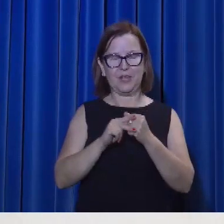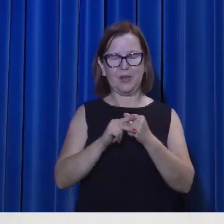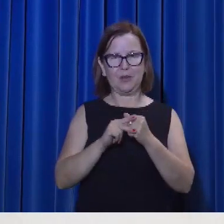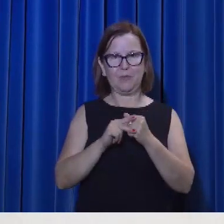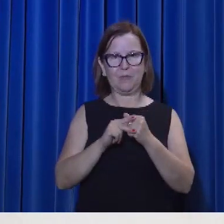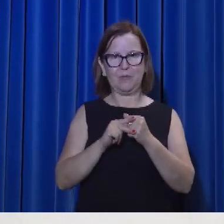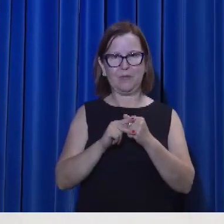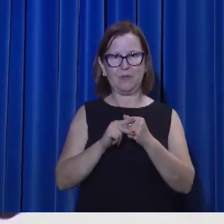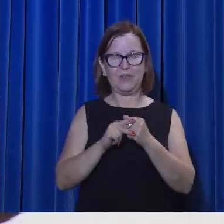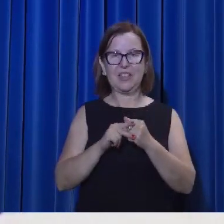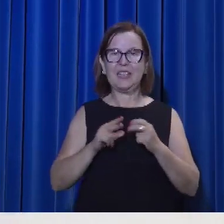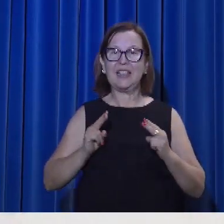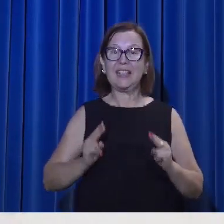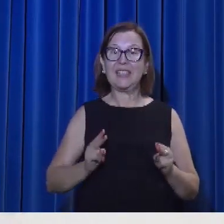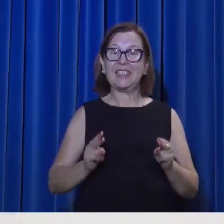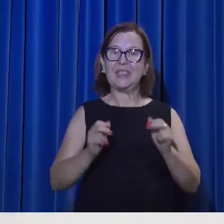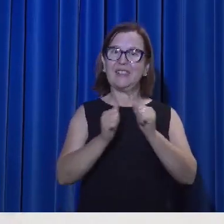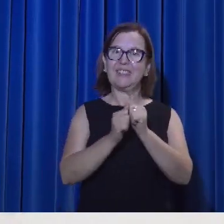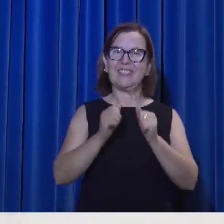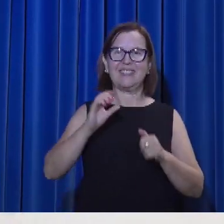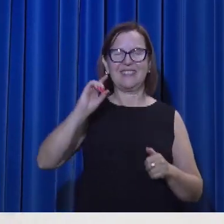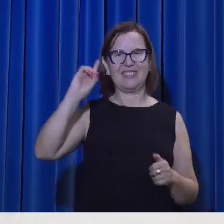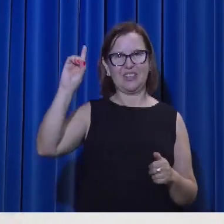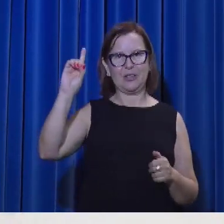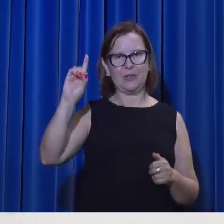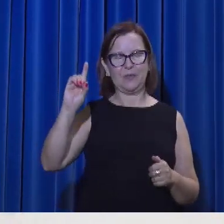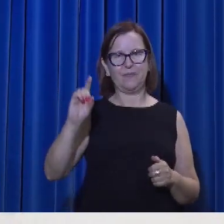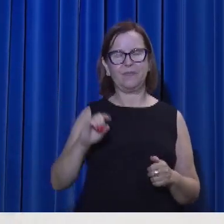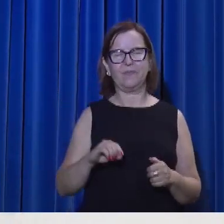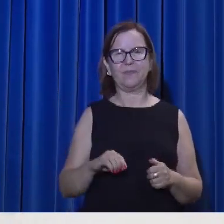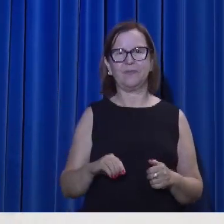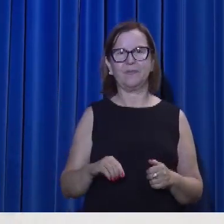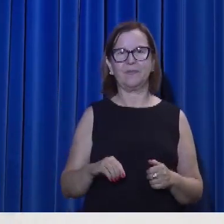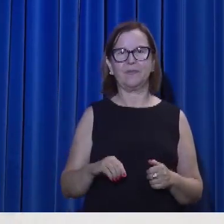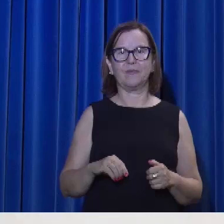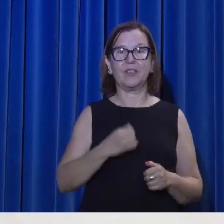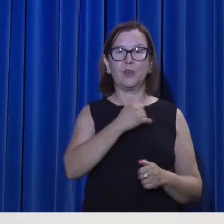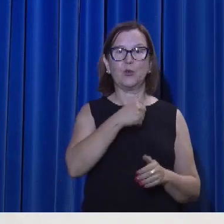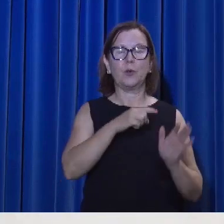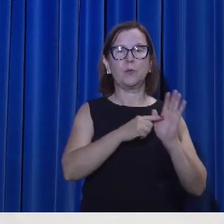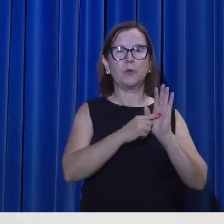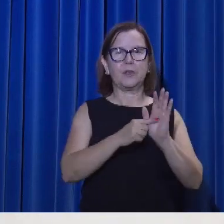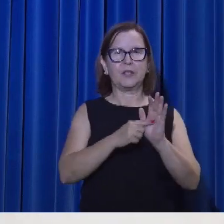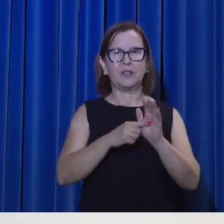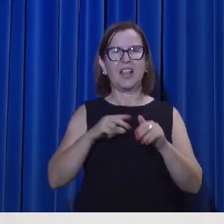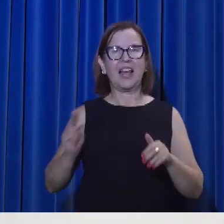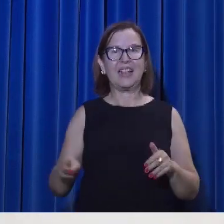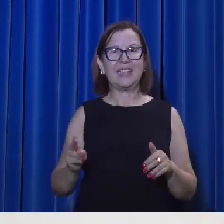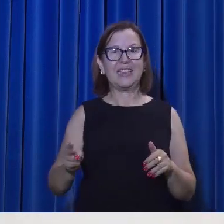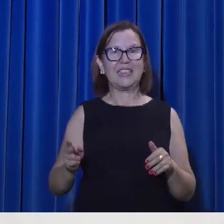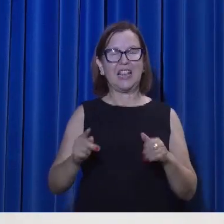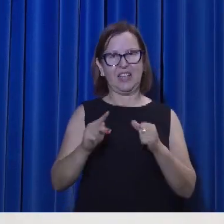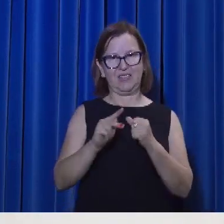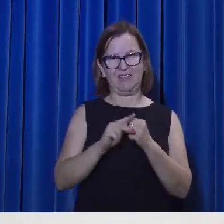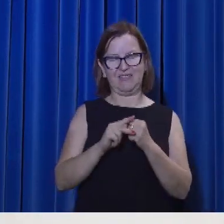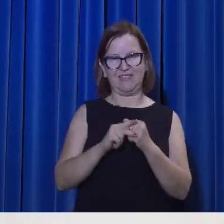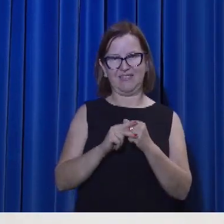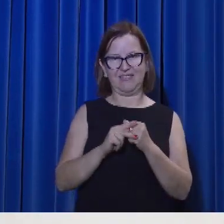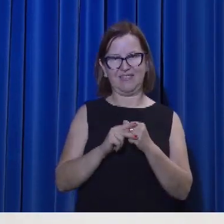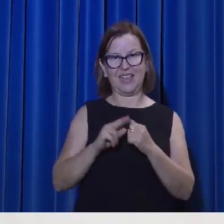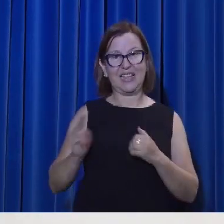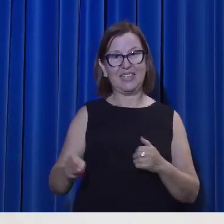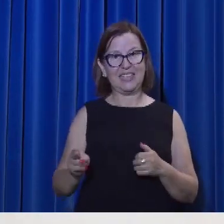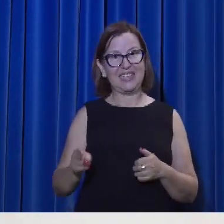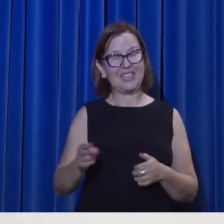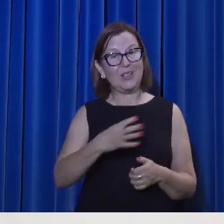Deus. O evangelista aqui está nos mostrando, irmãos, a eternidade do Verbo. A eternidade do Filho